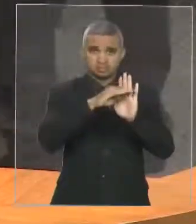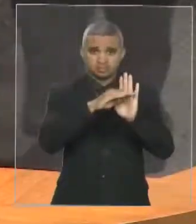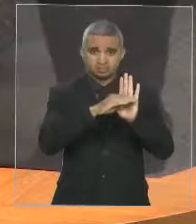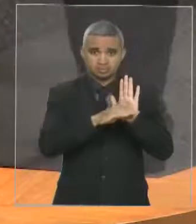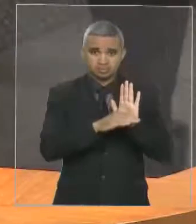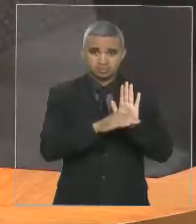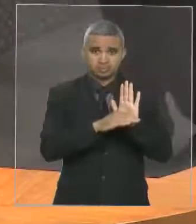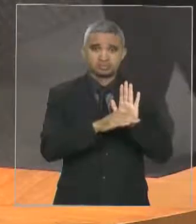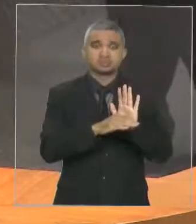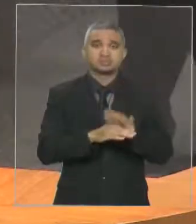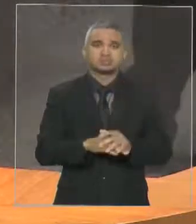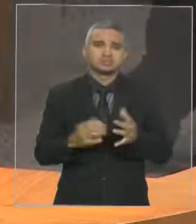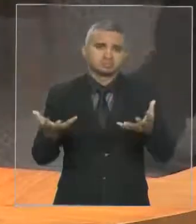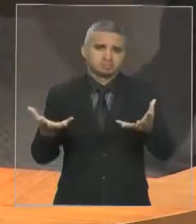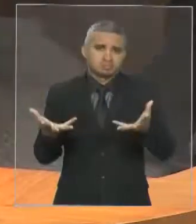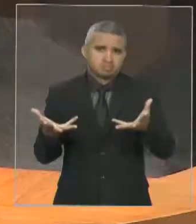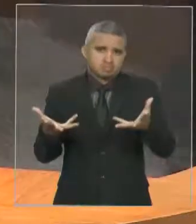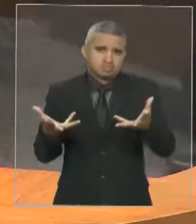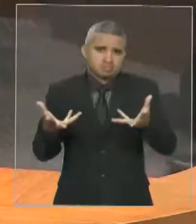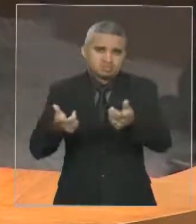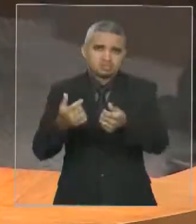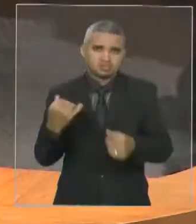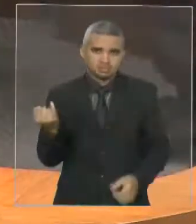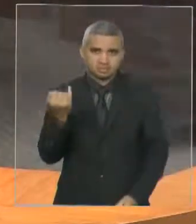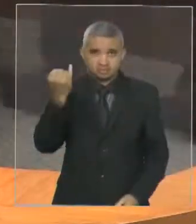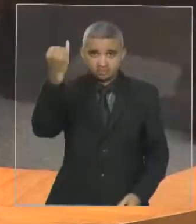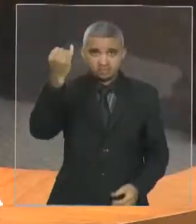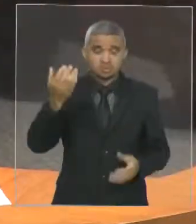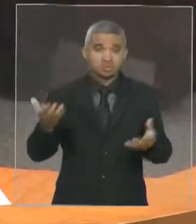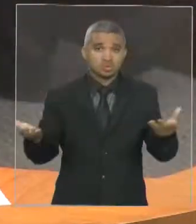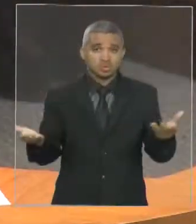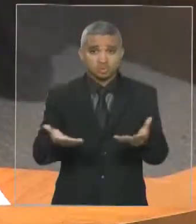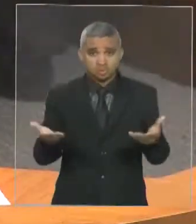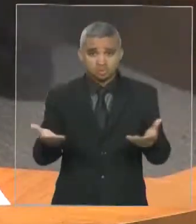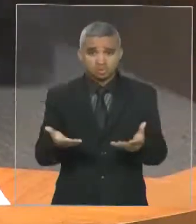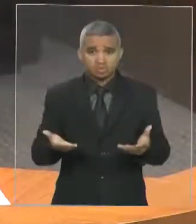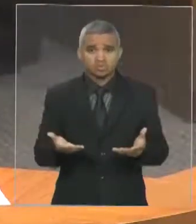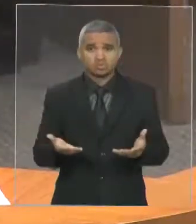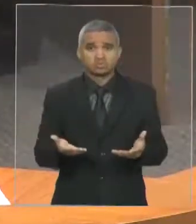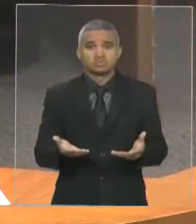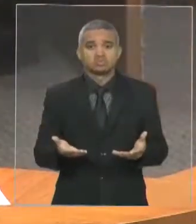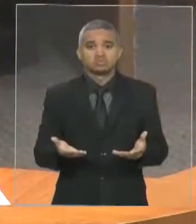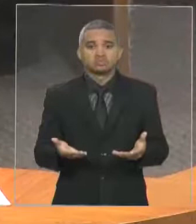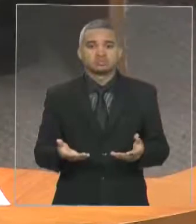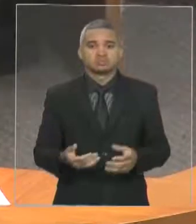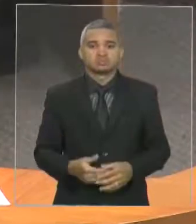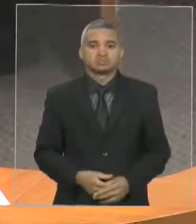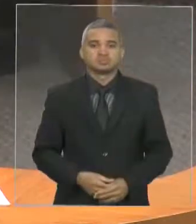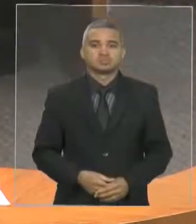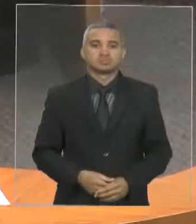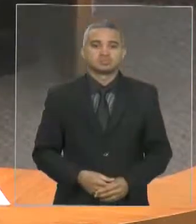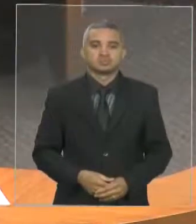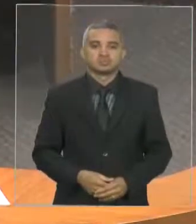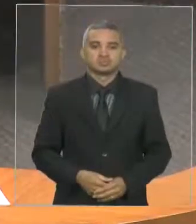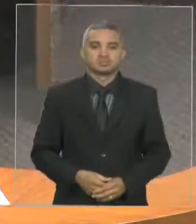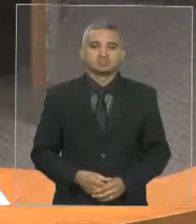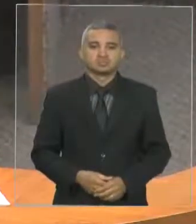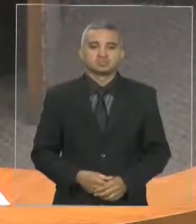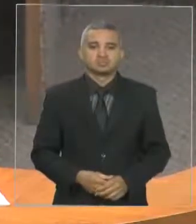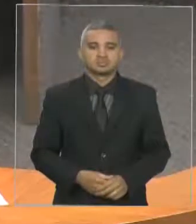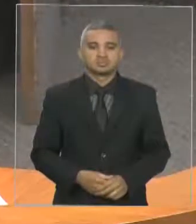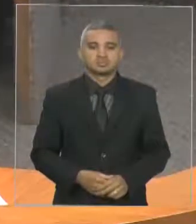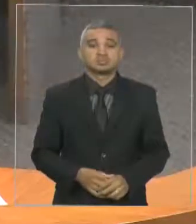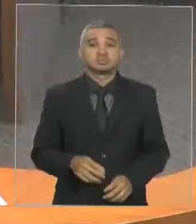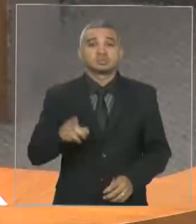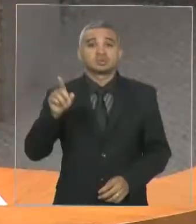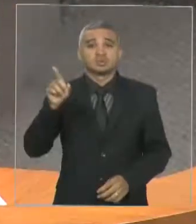é tão grandioso que hoje está sendo realizado, continua no evento no Convento